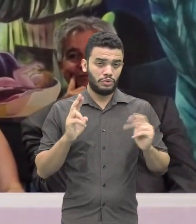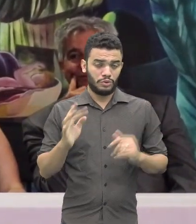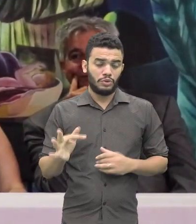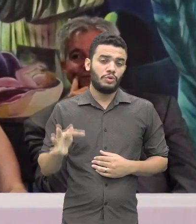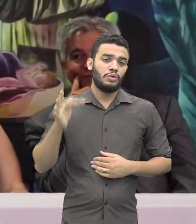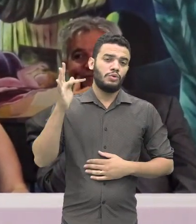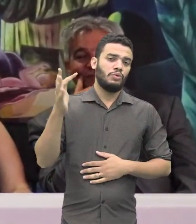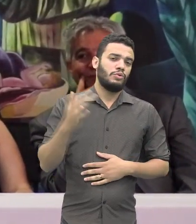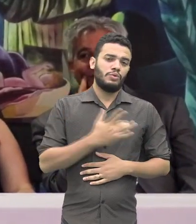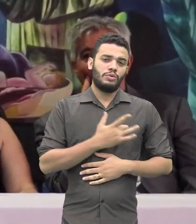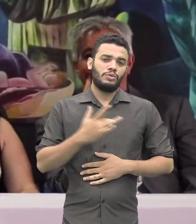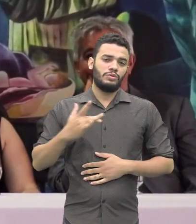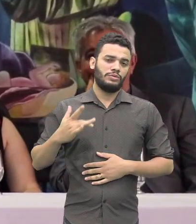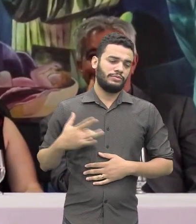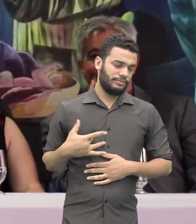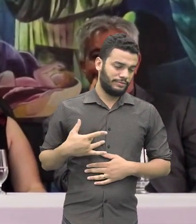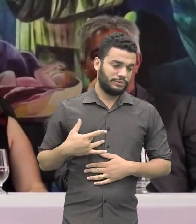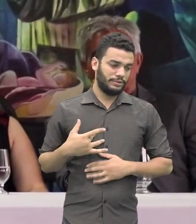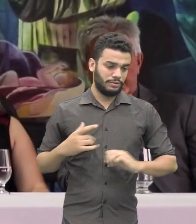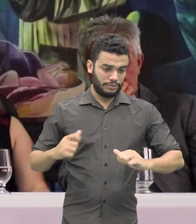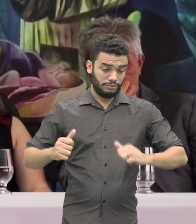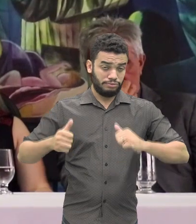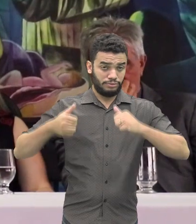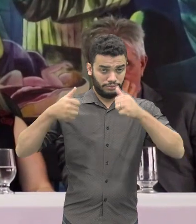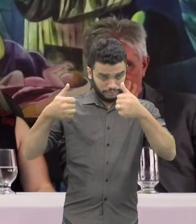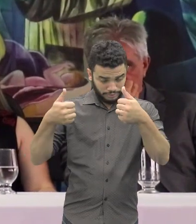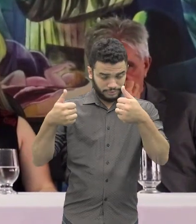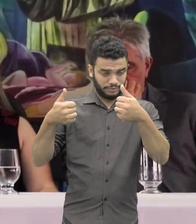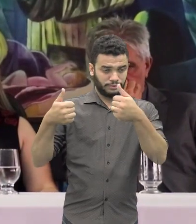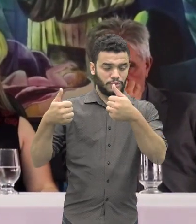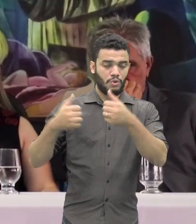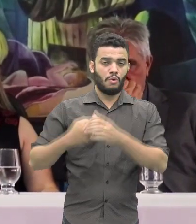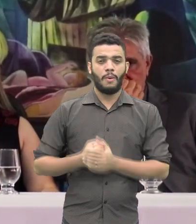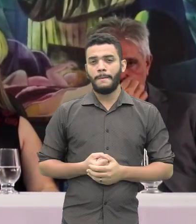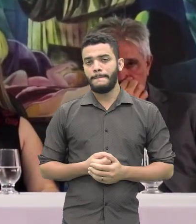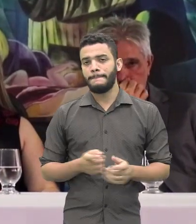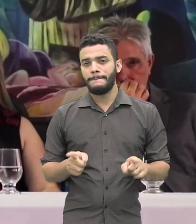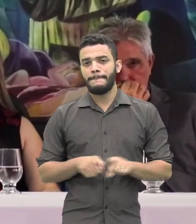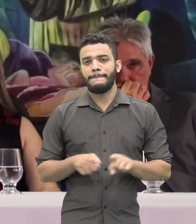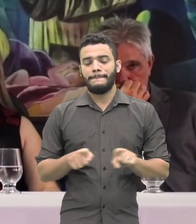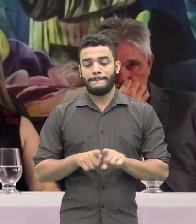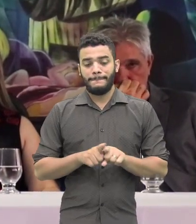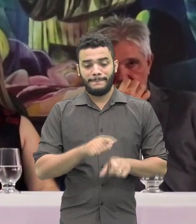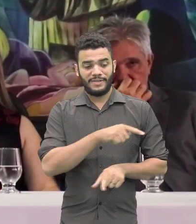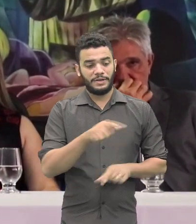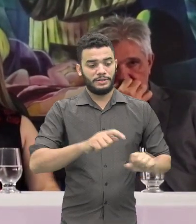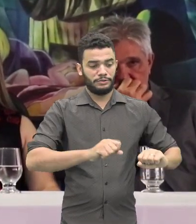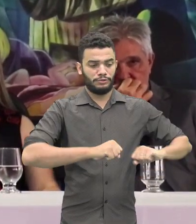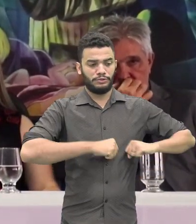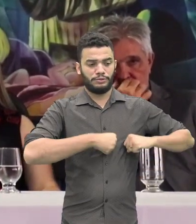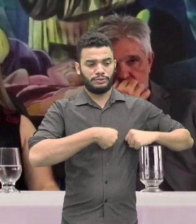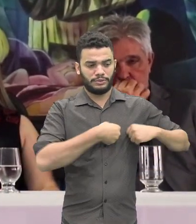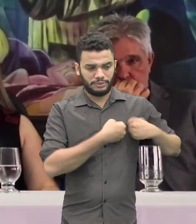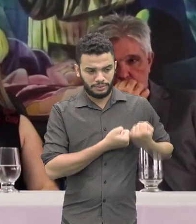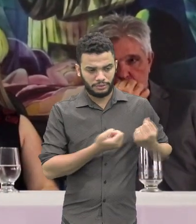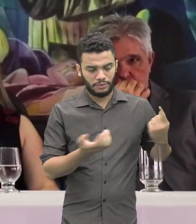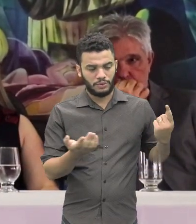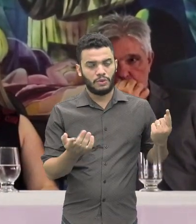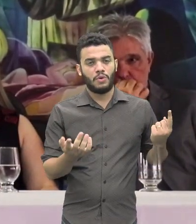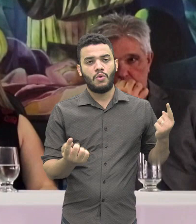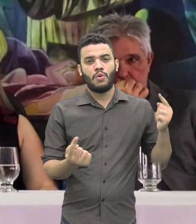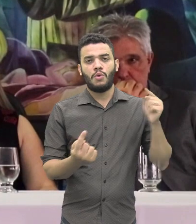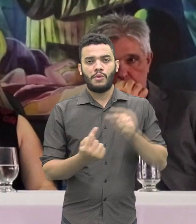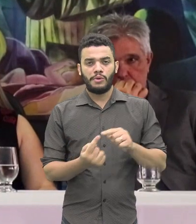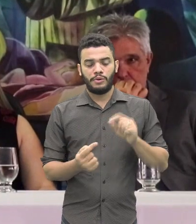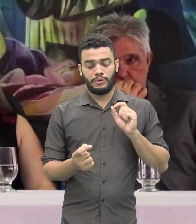chegar lá mas é sempre tem as demandas e tão trabalhando também na área da saúde para receber nossas crianças nós não